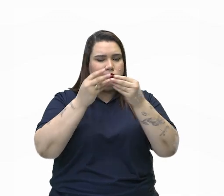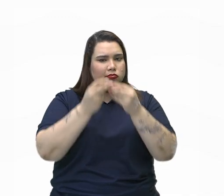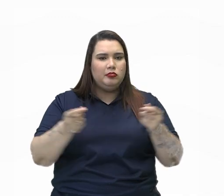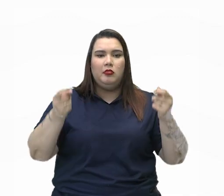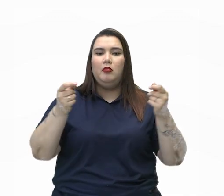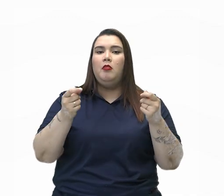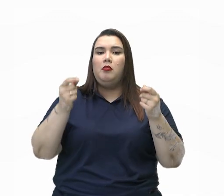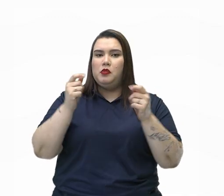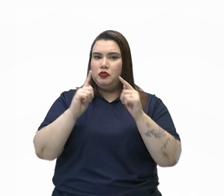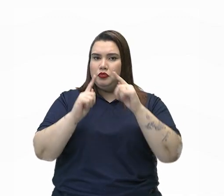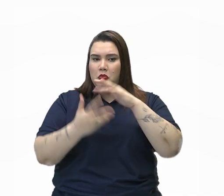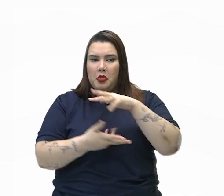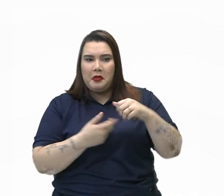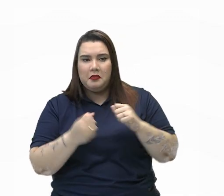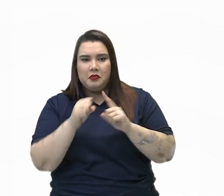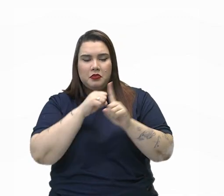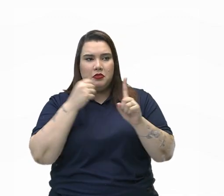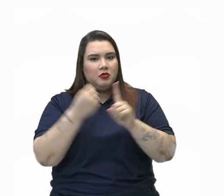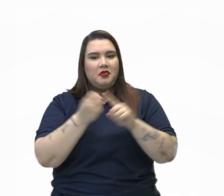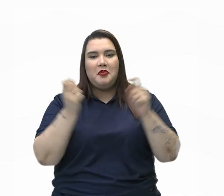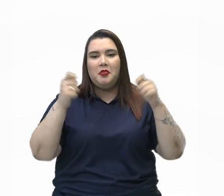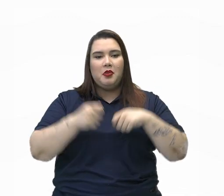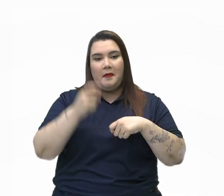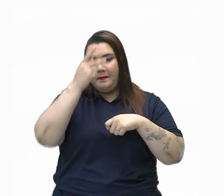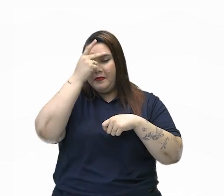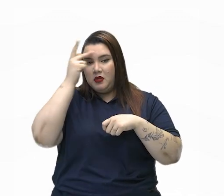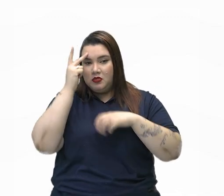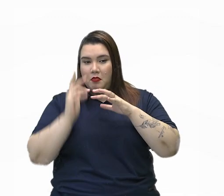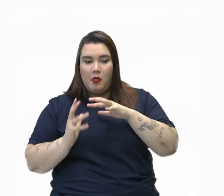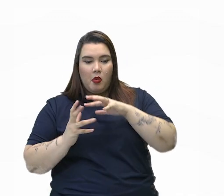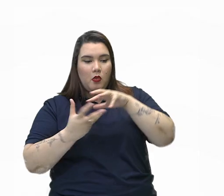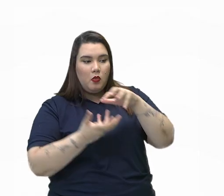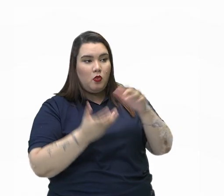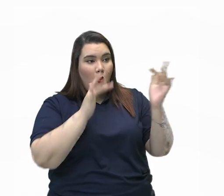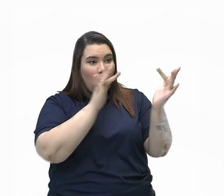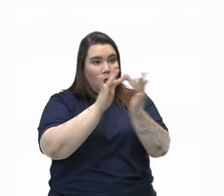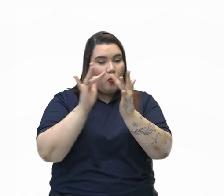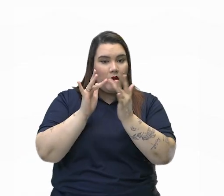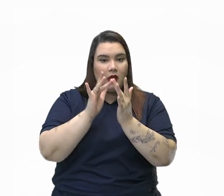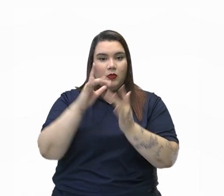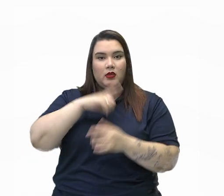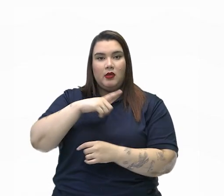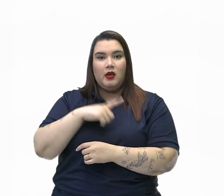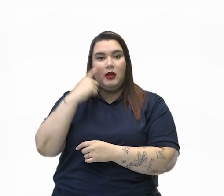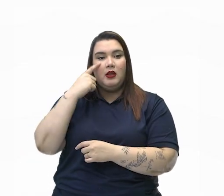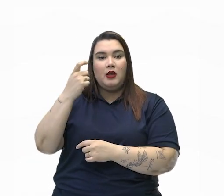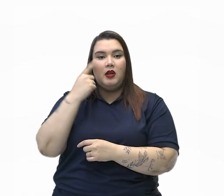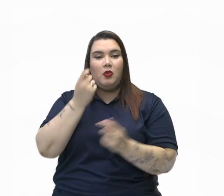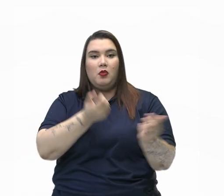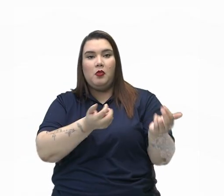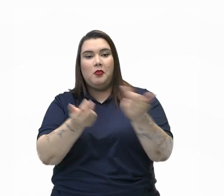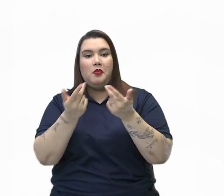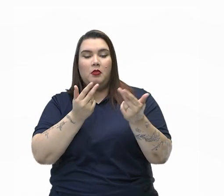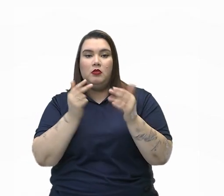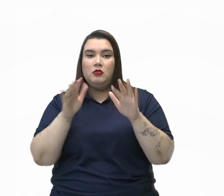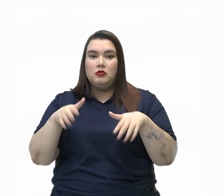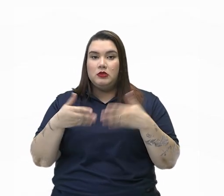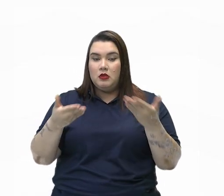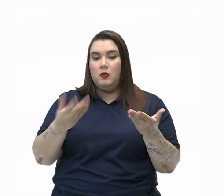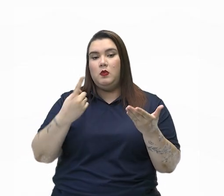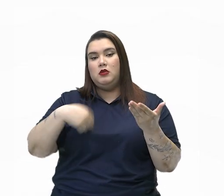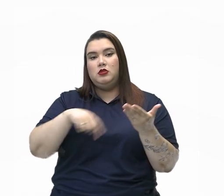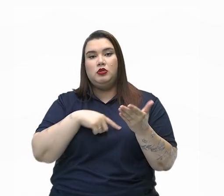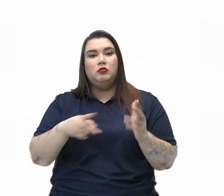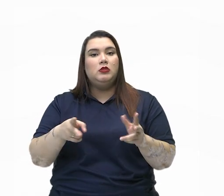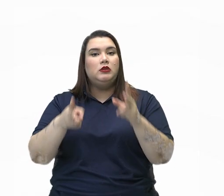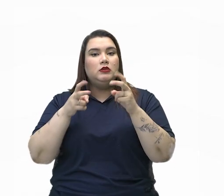geográficas e sociais e conectar pessoas que têm interesses em comum. Então, dessa forma, a gente percebe